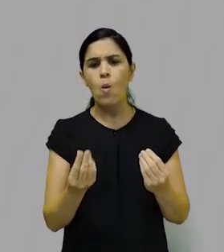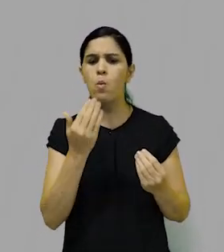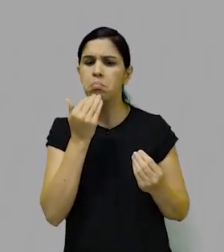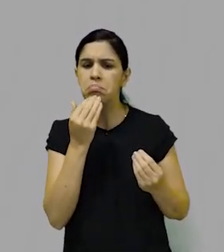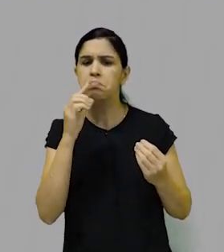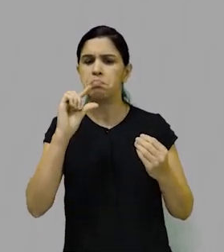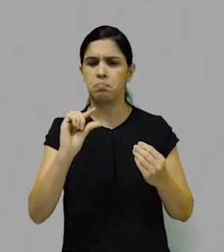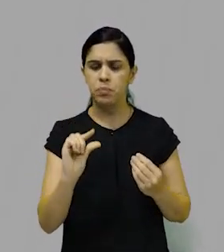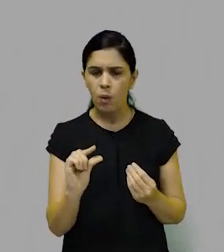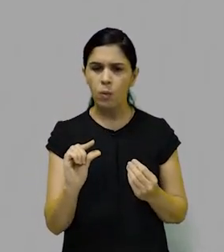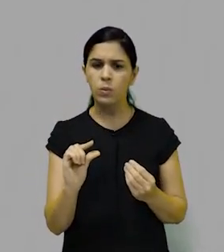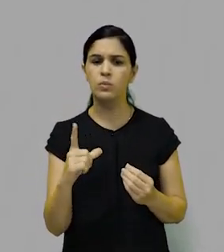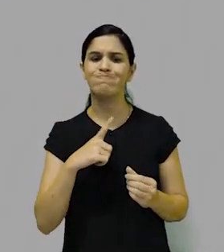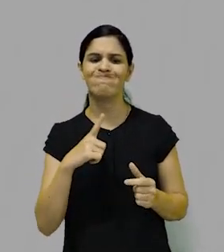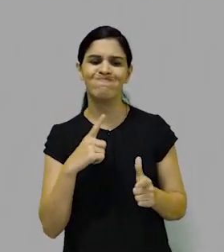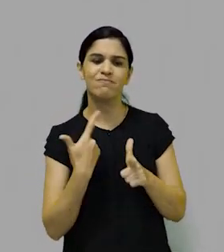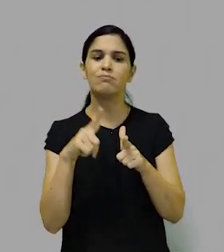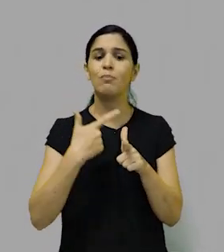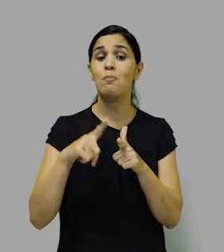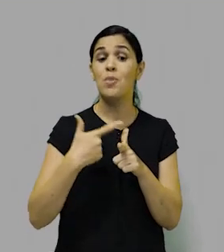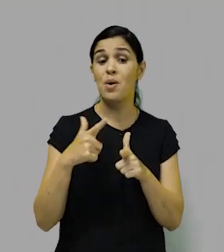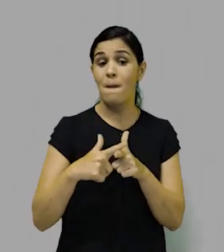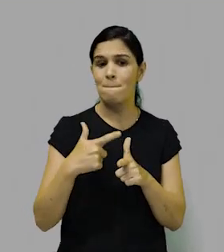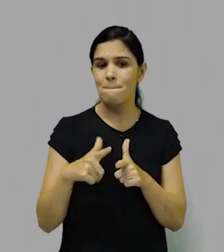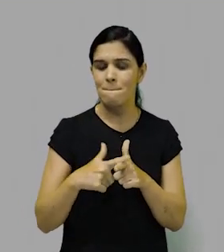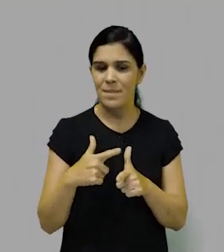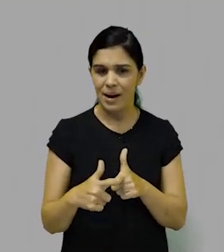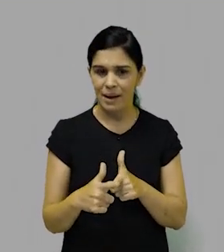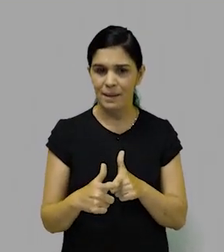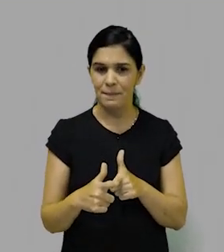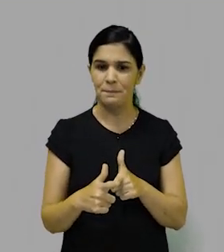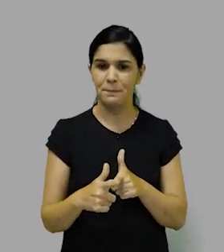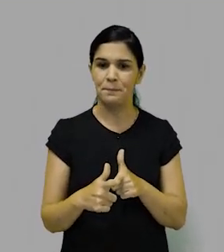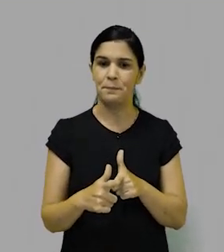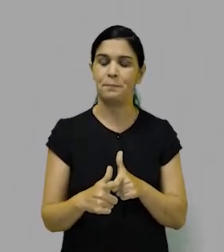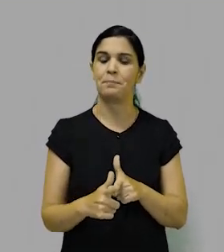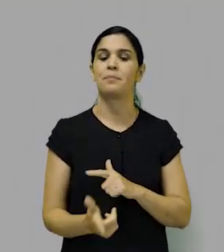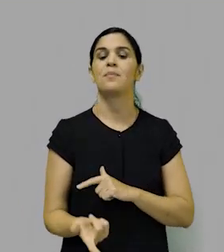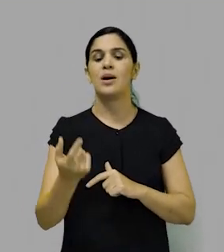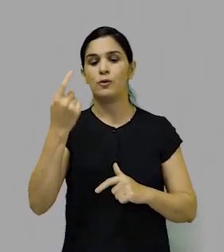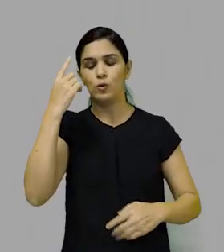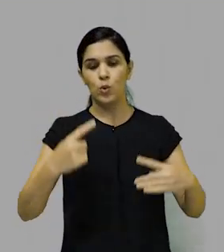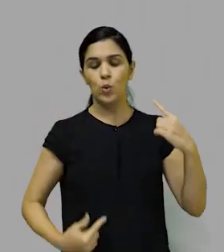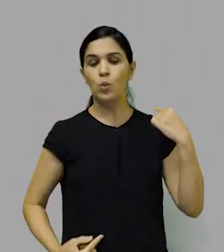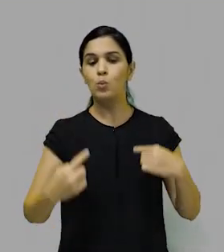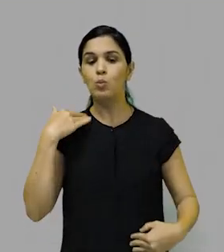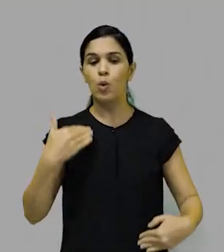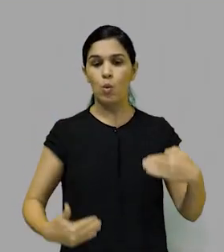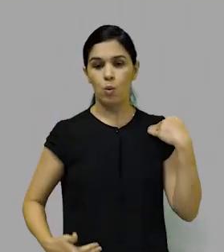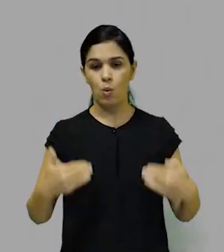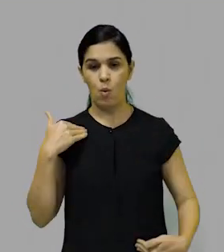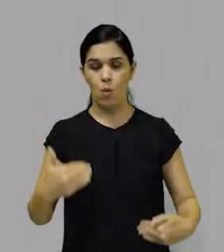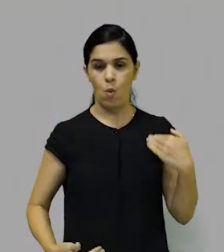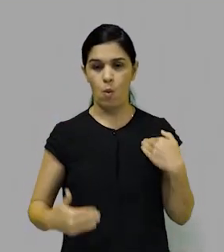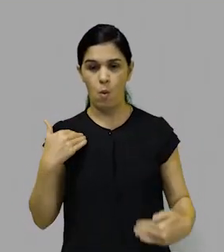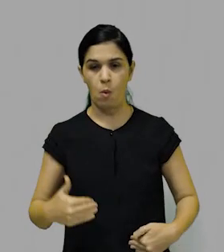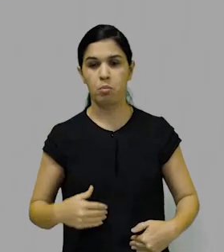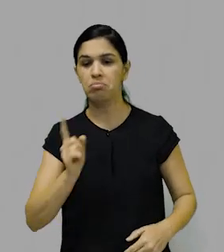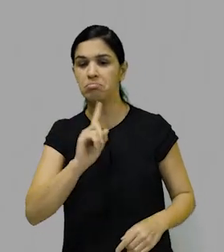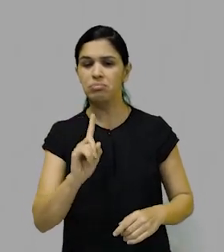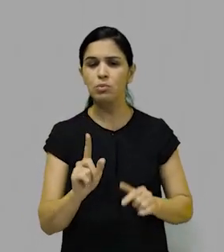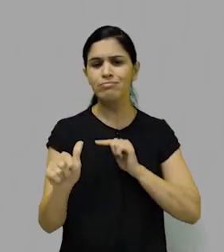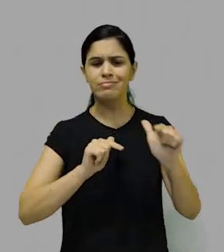como ansiedade e pressões sociais para o chamado corpo perfeito. Então, tá aqui, turminha. Eu falo nesse texto